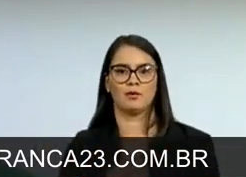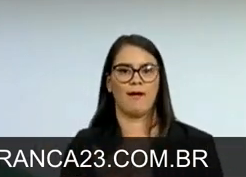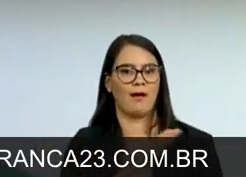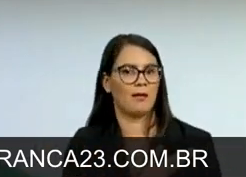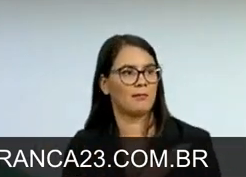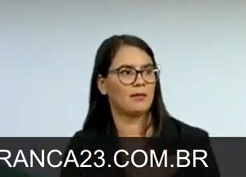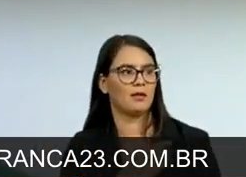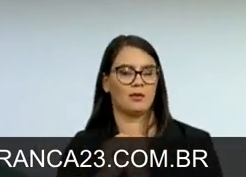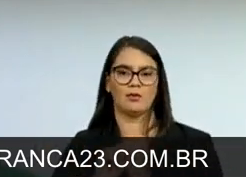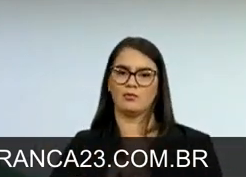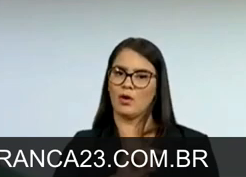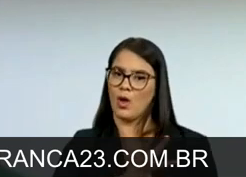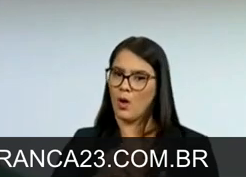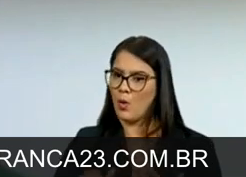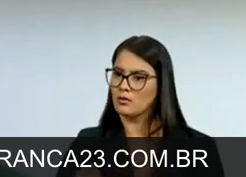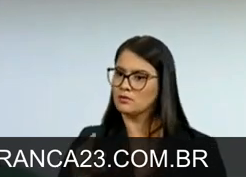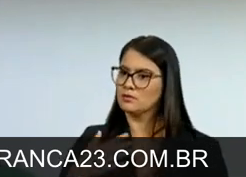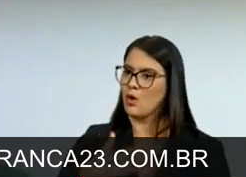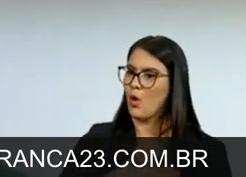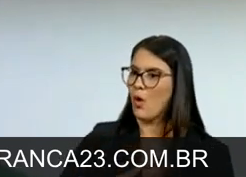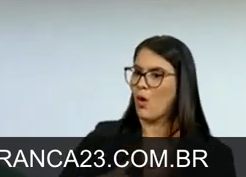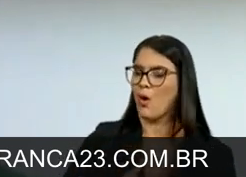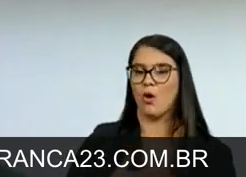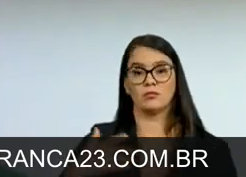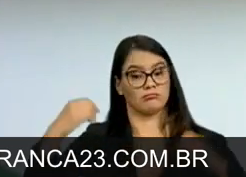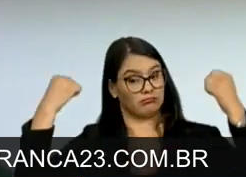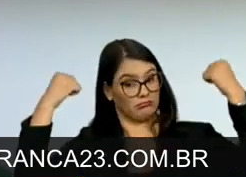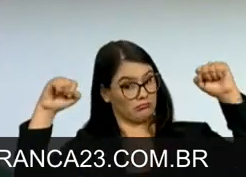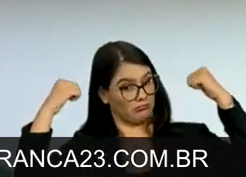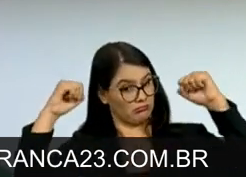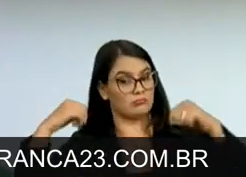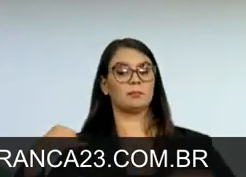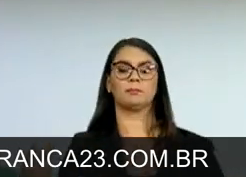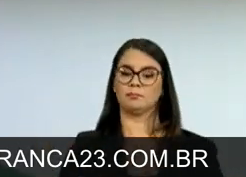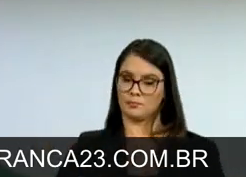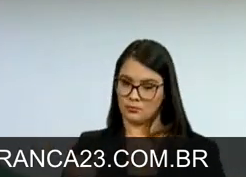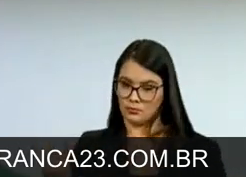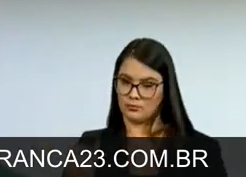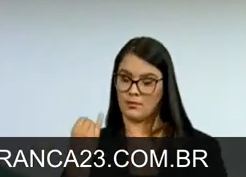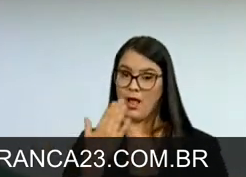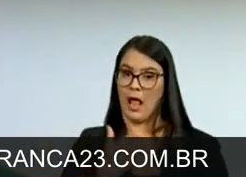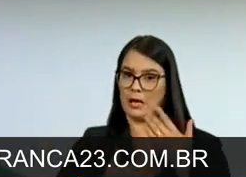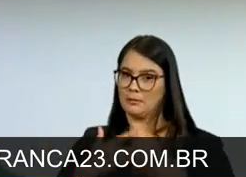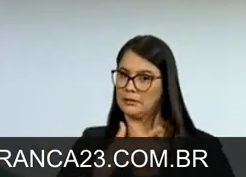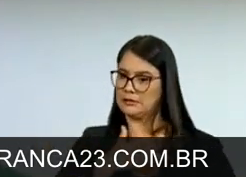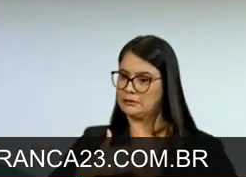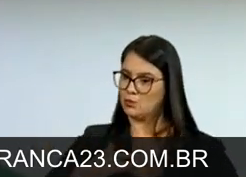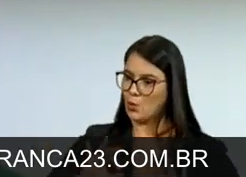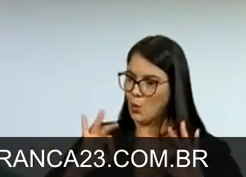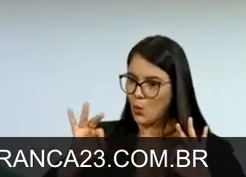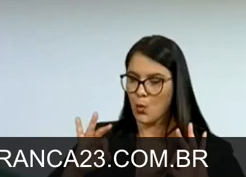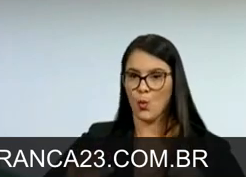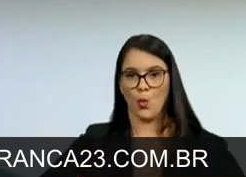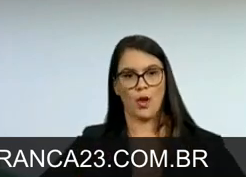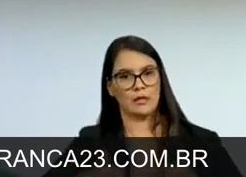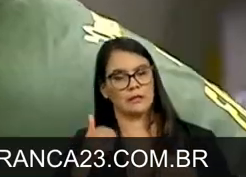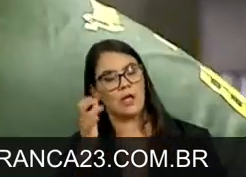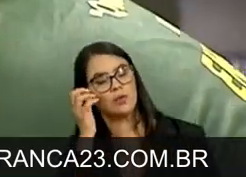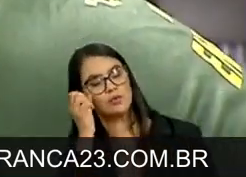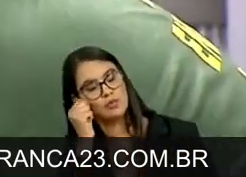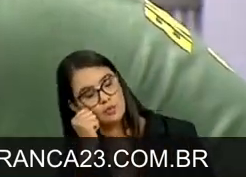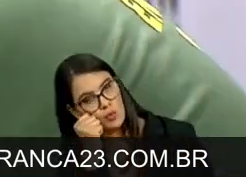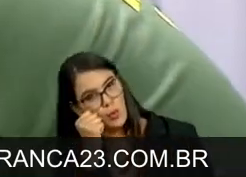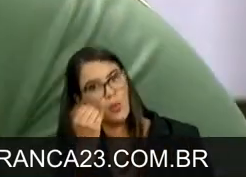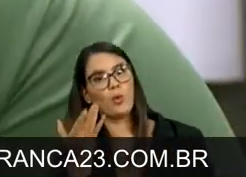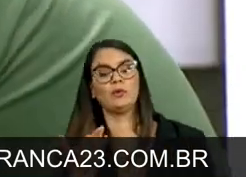fazer coisas que gosta também, a atividade física é muito importante, né, uma alimentação saudável, a qualidade do sono. Na